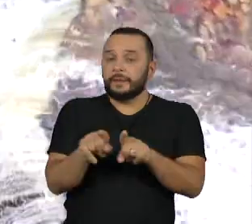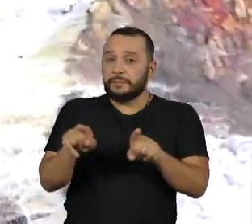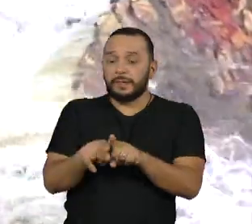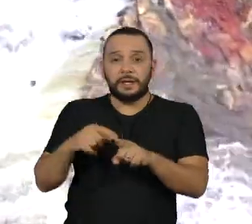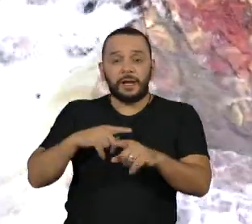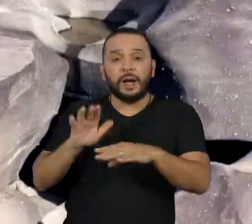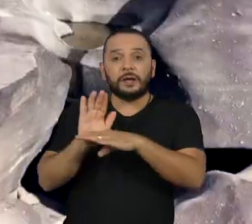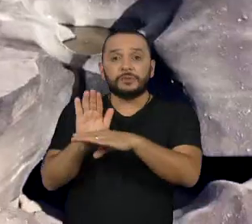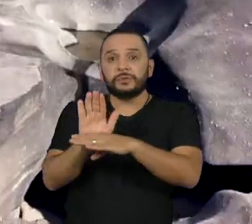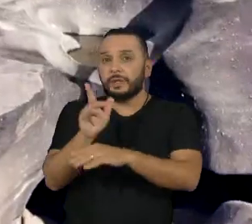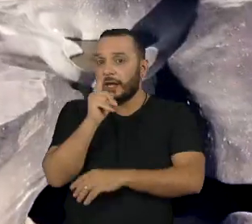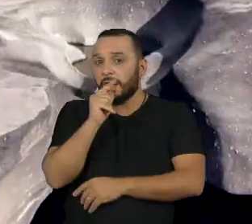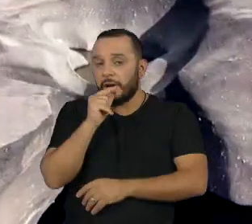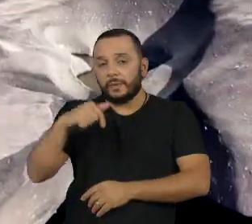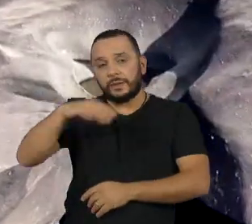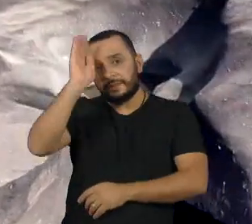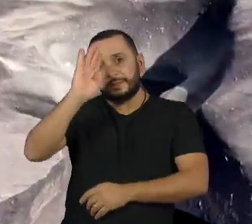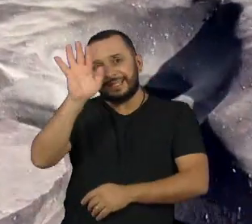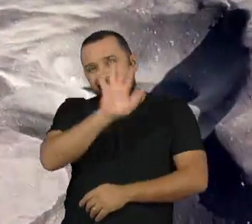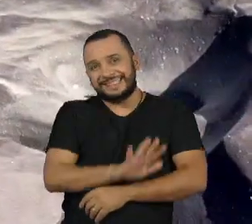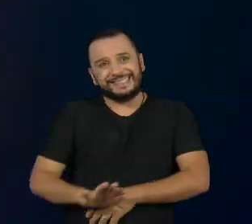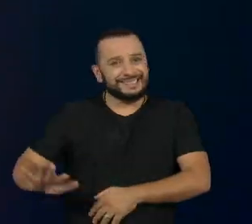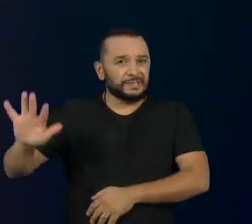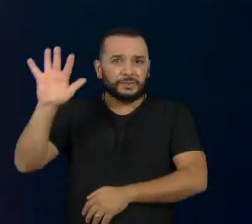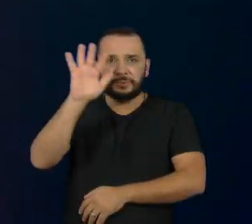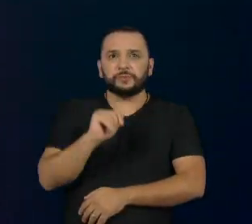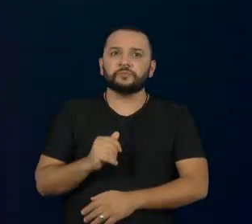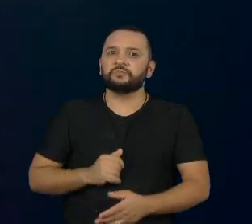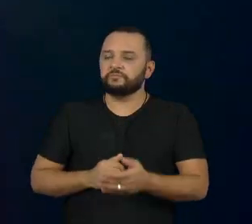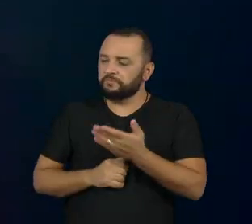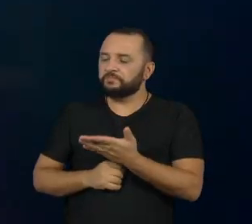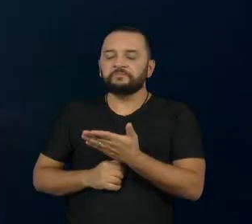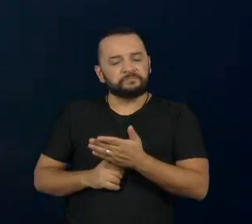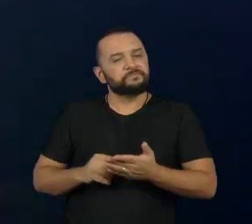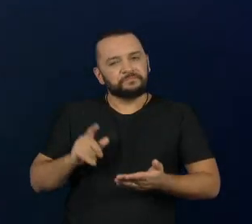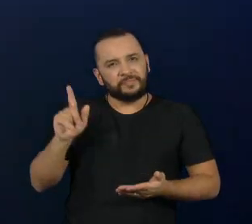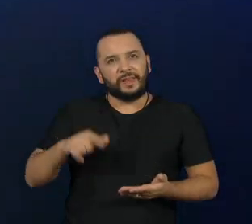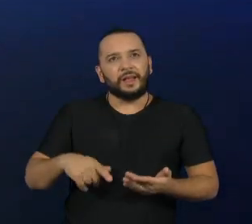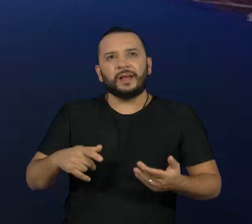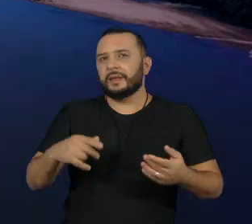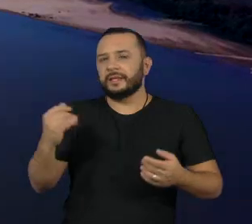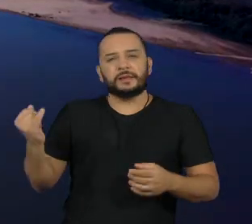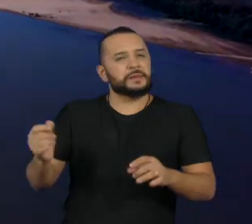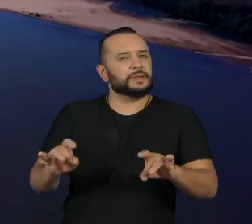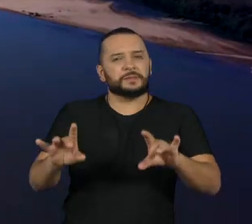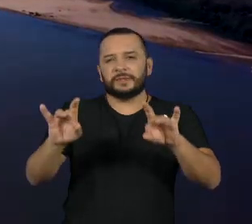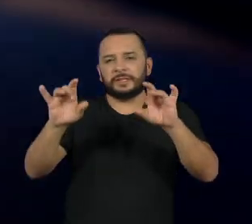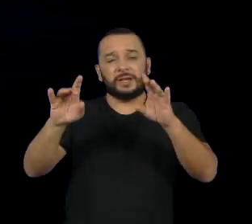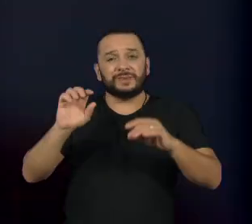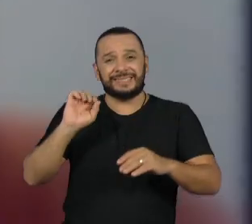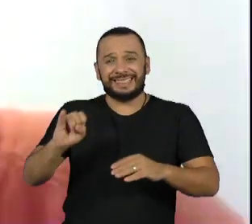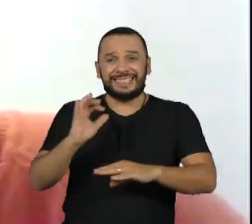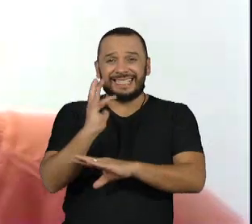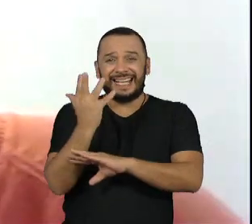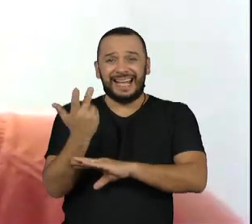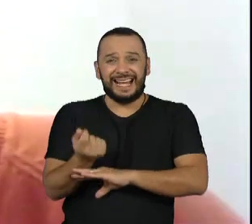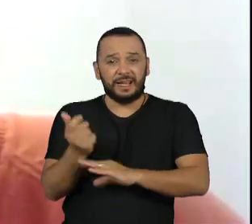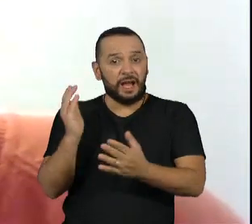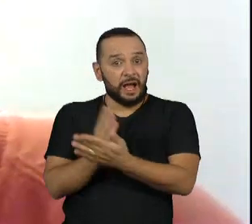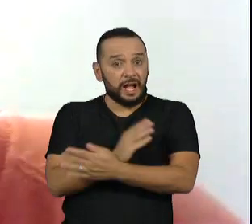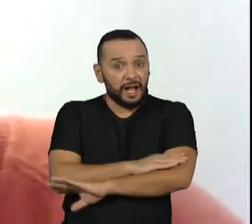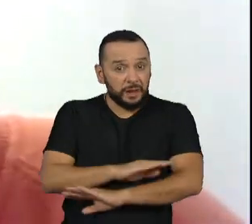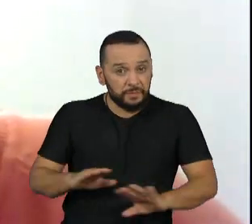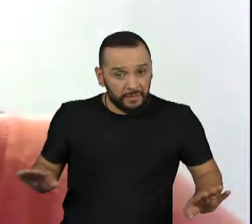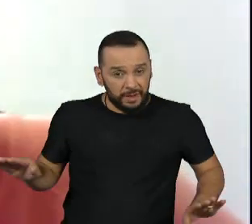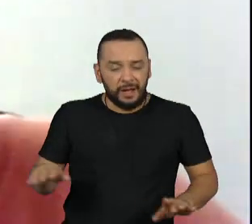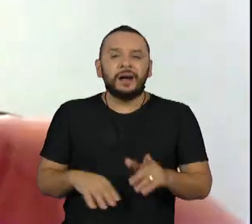país e do Brasil inteiro como um todo. Então, ele é um grande reservatório. Se o cerrado acabar, a água que nós